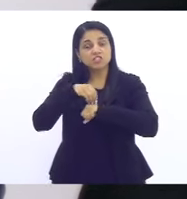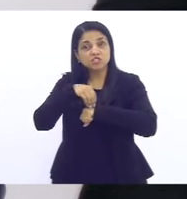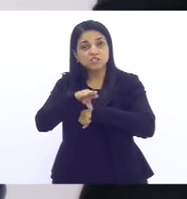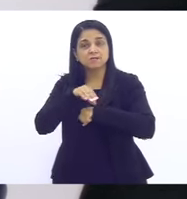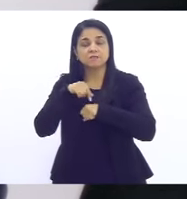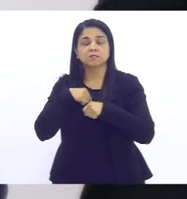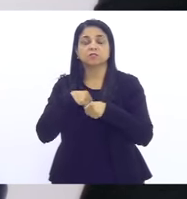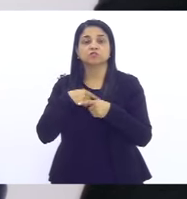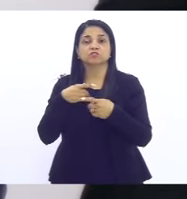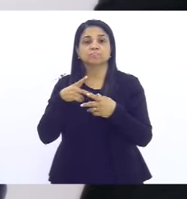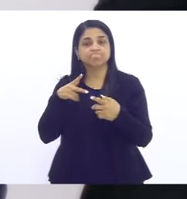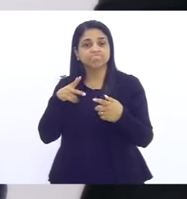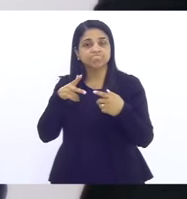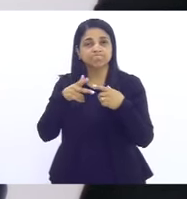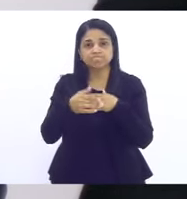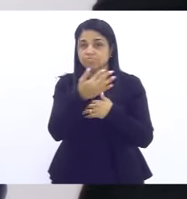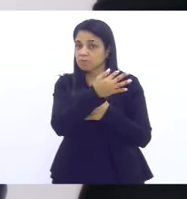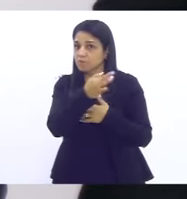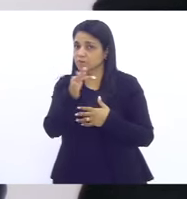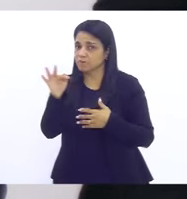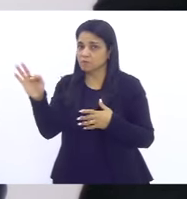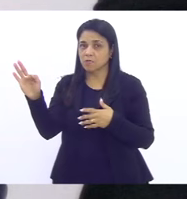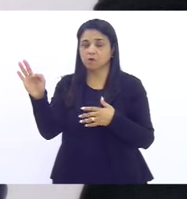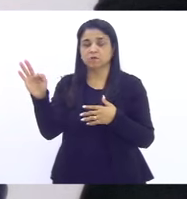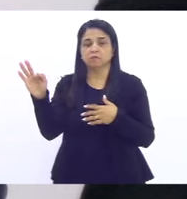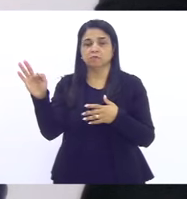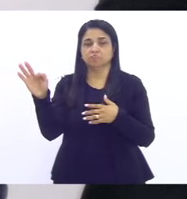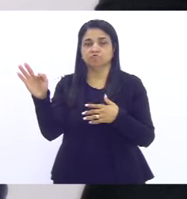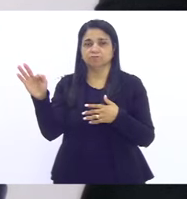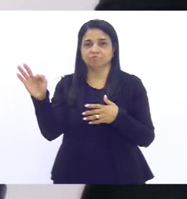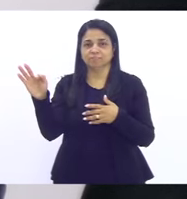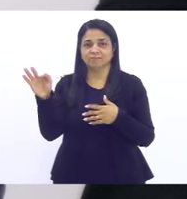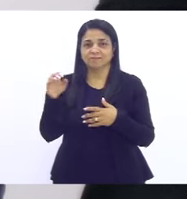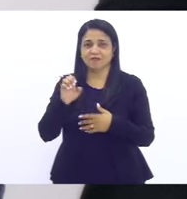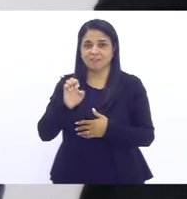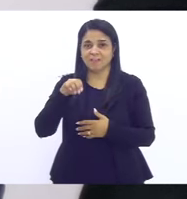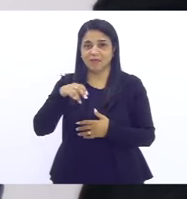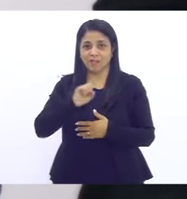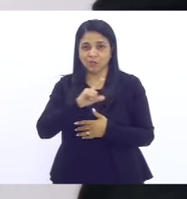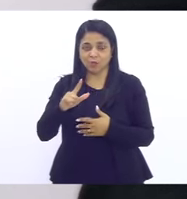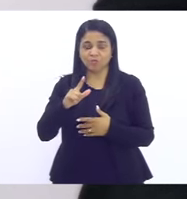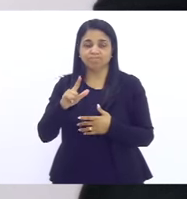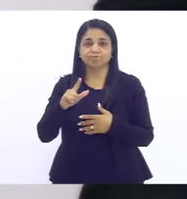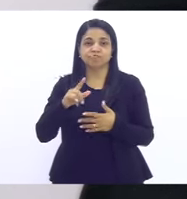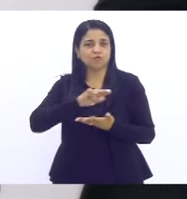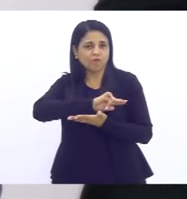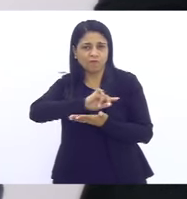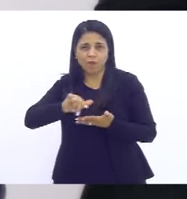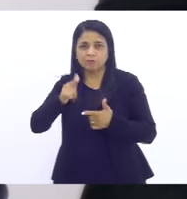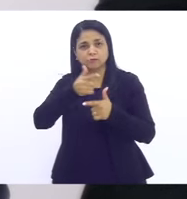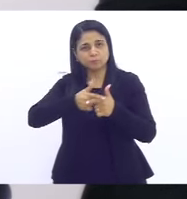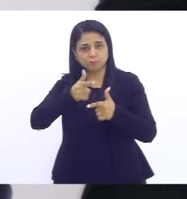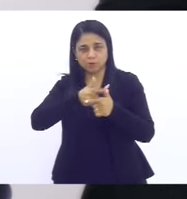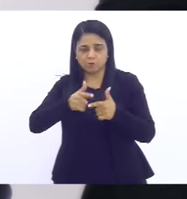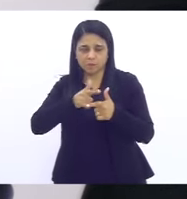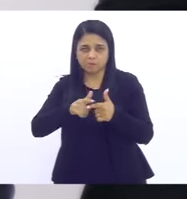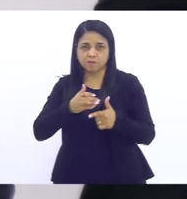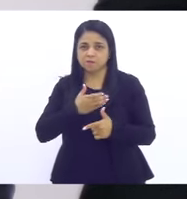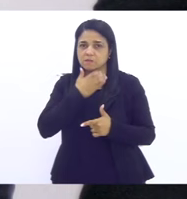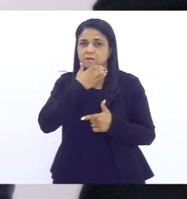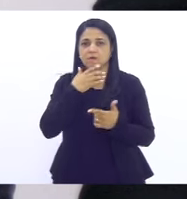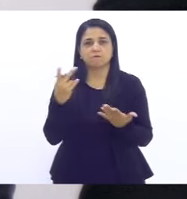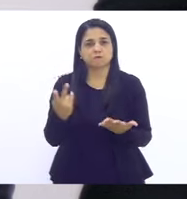intervenção federal na concessão da distribuidora Enel Rio de Janeiro pelos graves motivos e fatos recorrentes. O